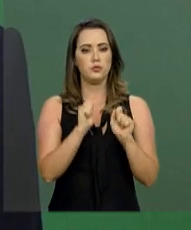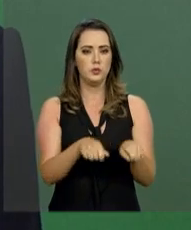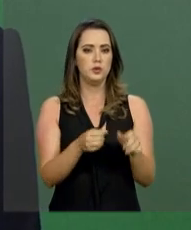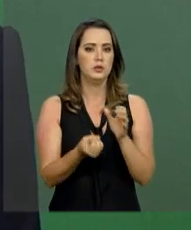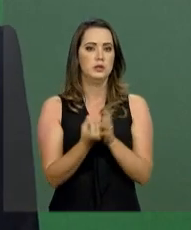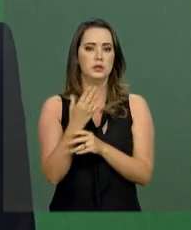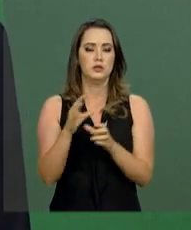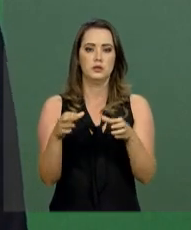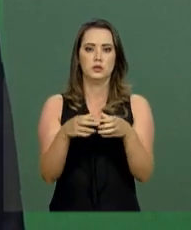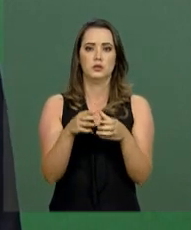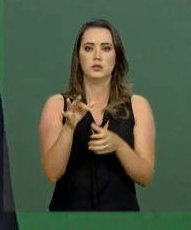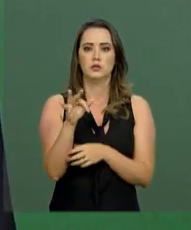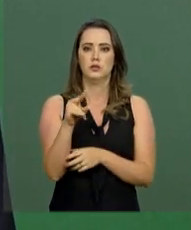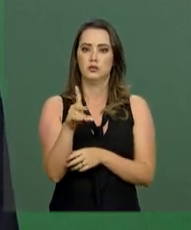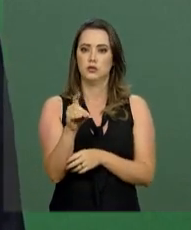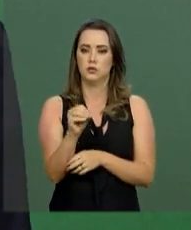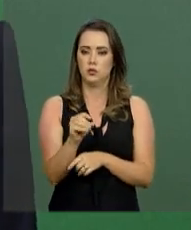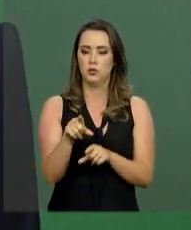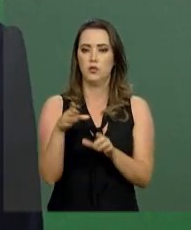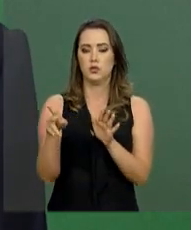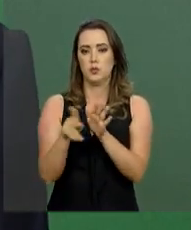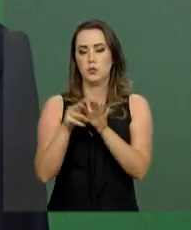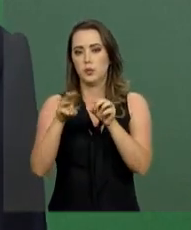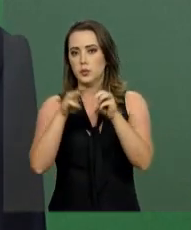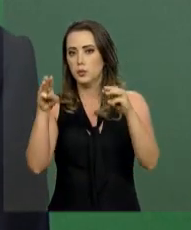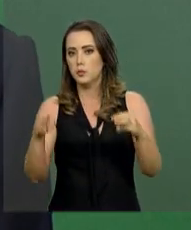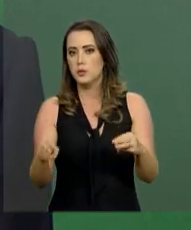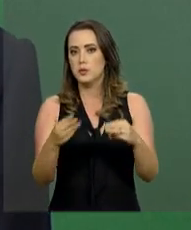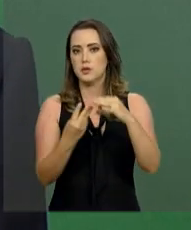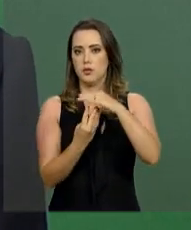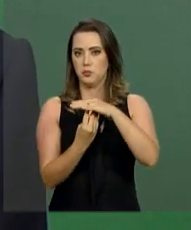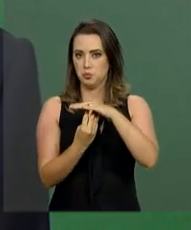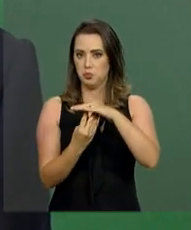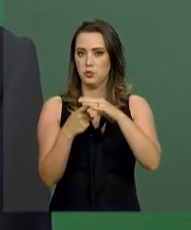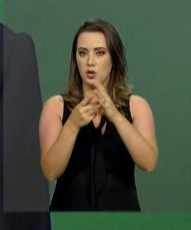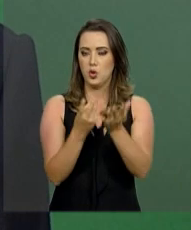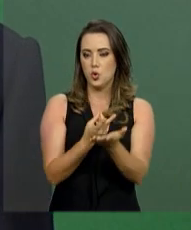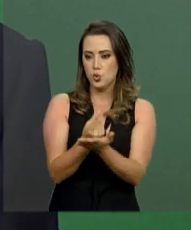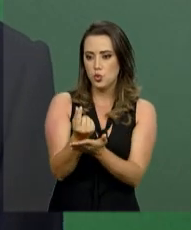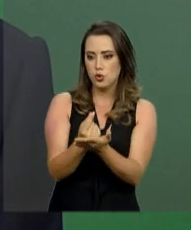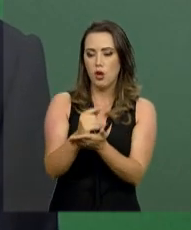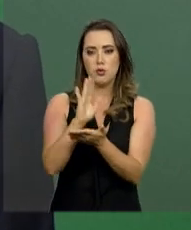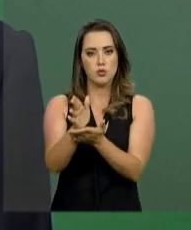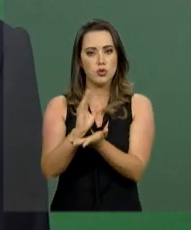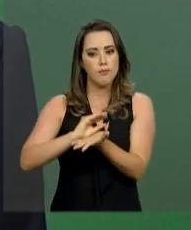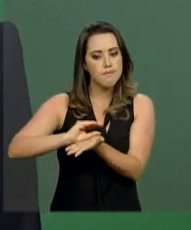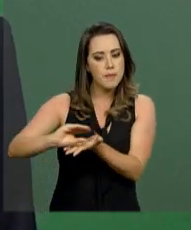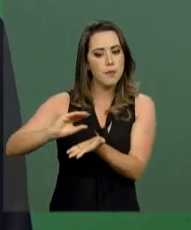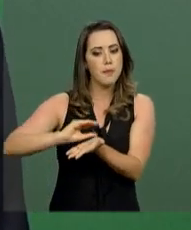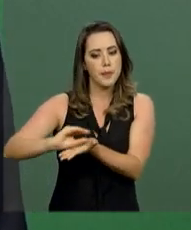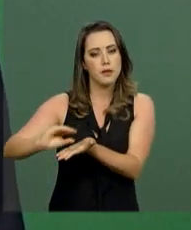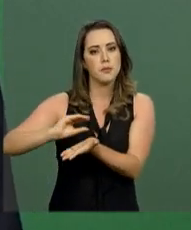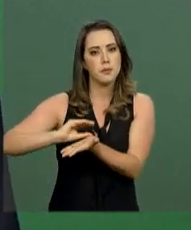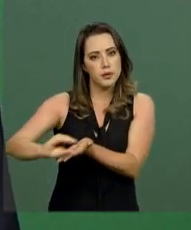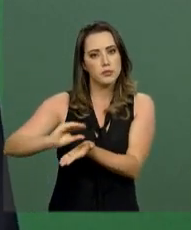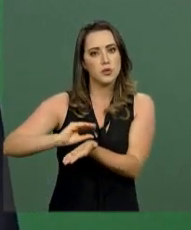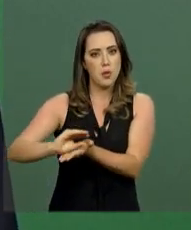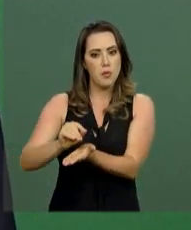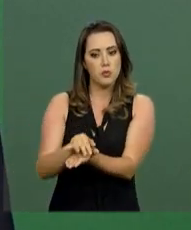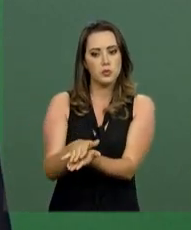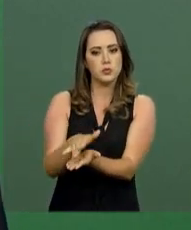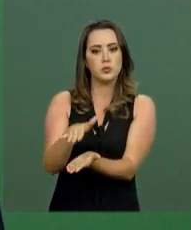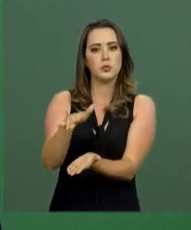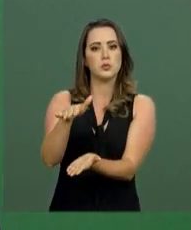o fundo patrimonial ligado ao museu nacional e com isso os recursos desde já serem colocados nesse fundo patrimonial